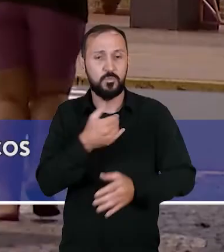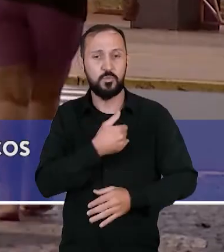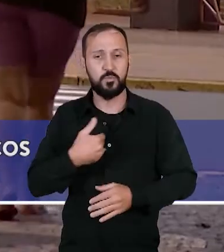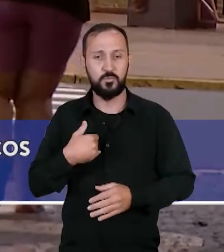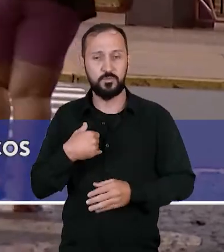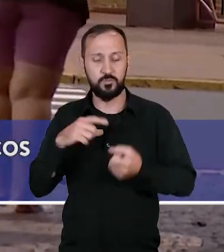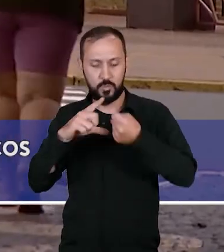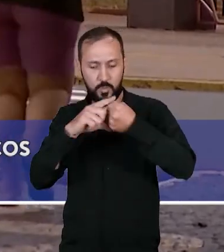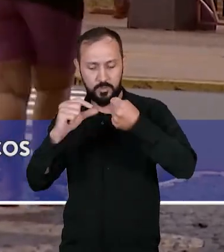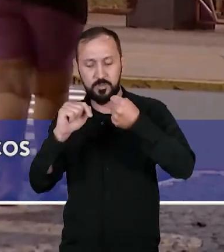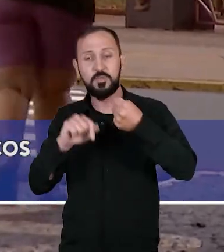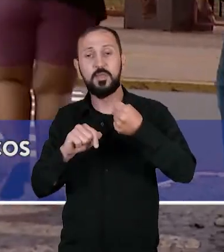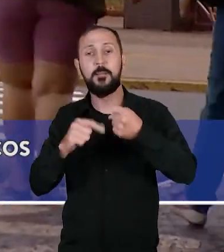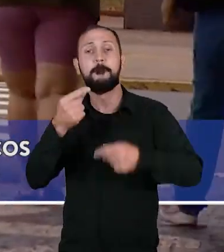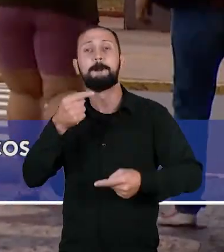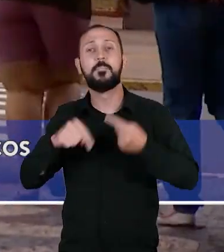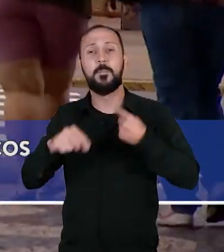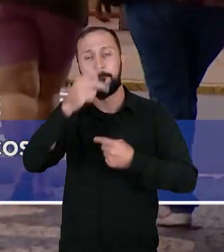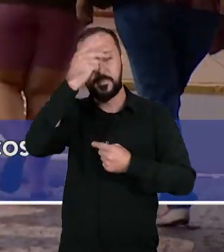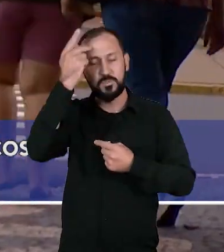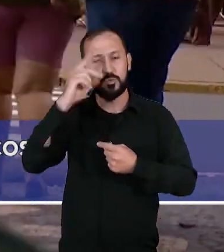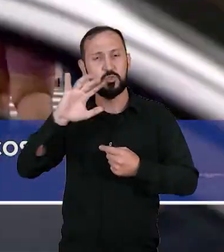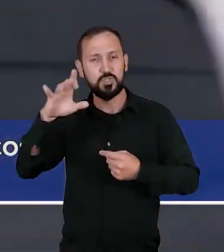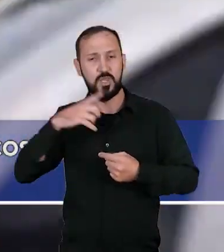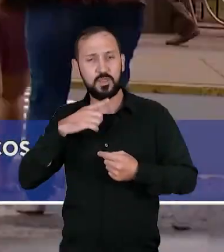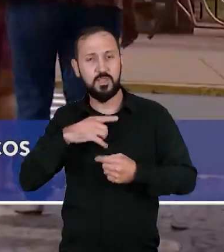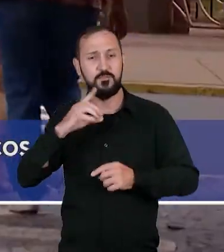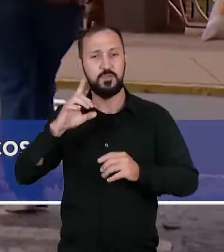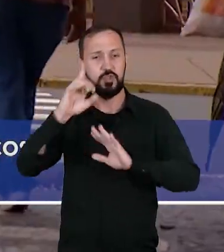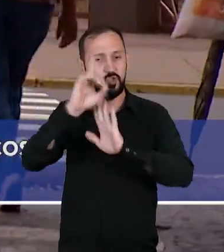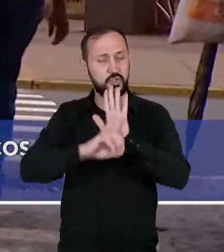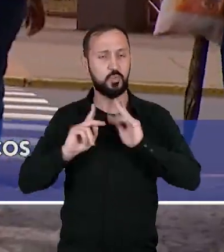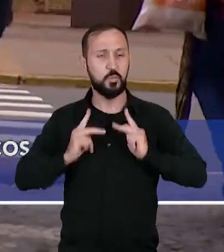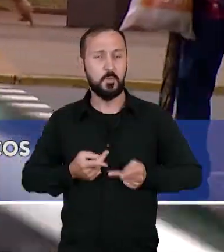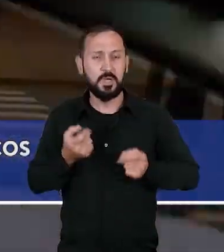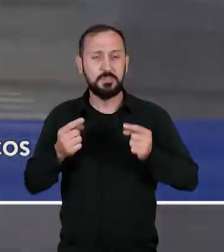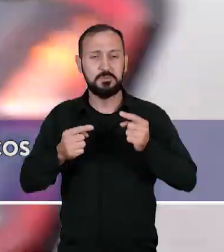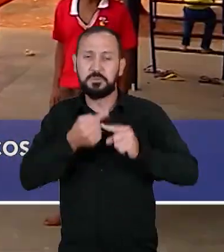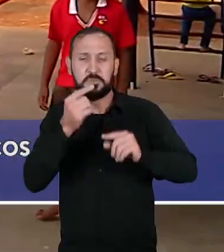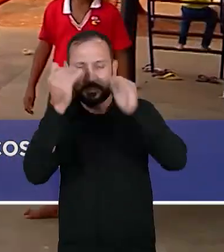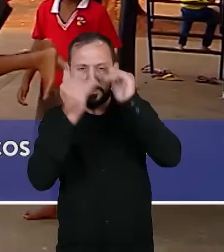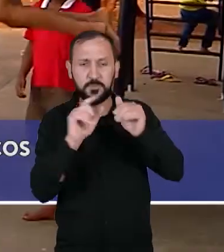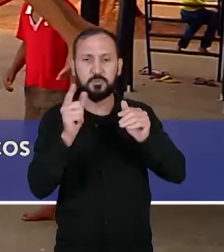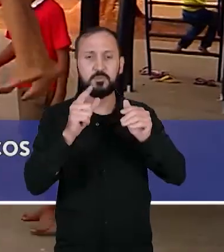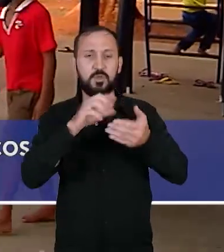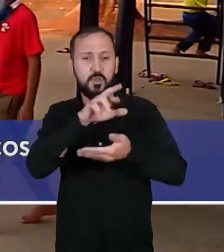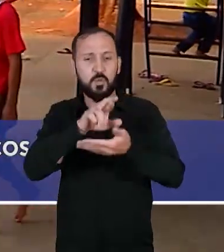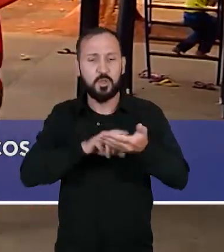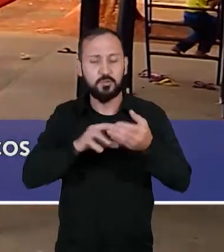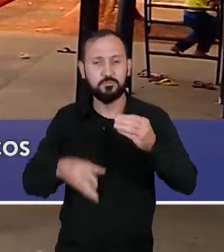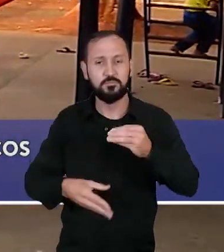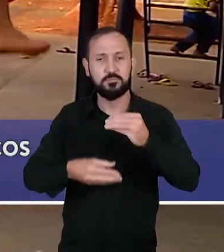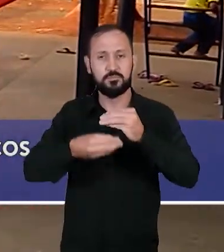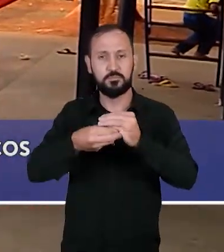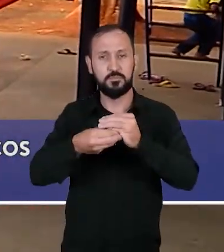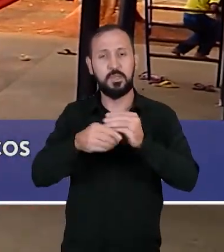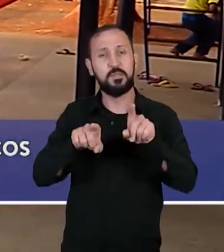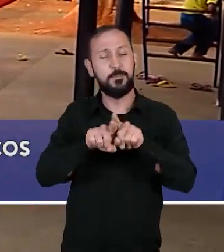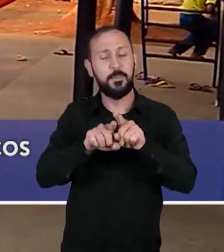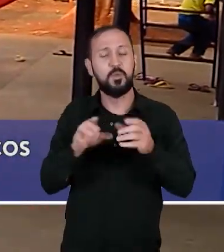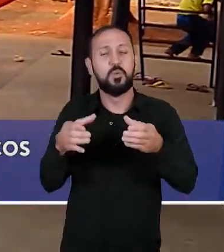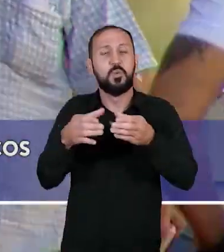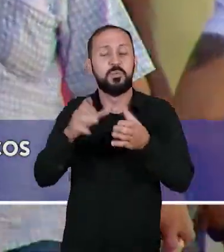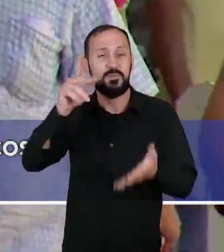um artigo que proíbe que pessoas que tenham violado os direitos humanos e estejam no relatório da Comissão Nacional